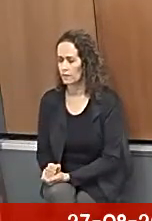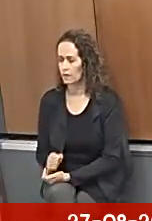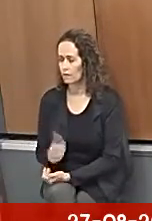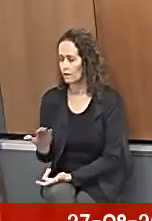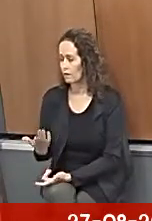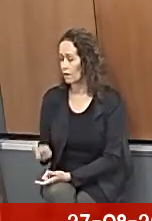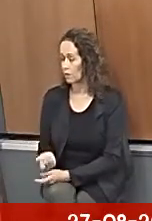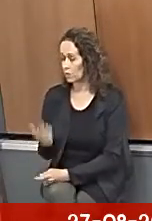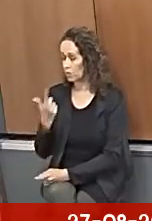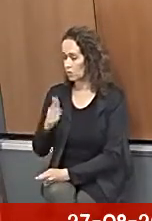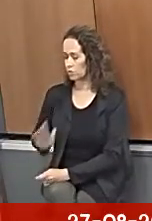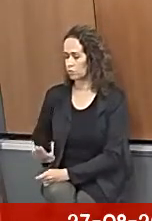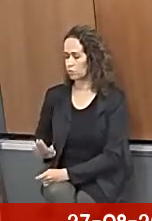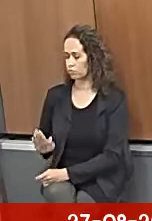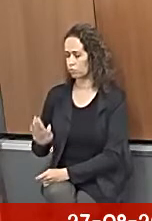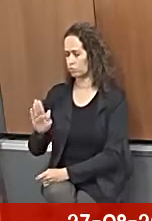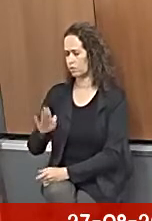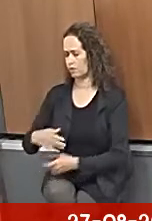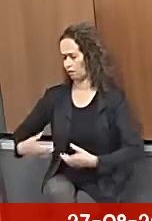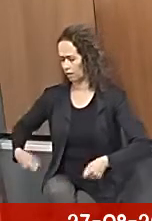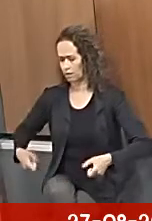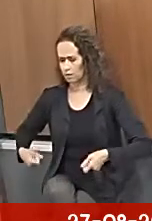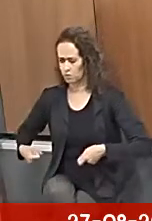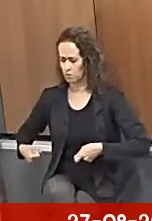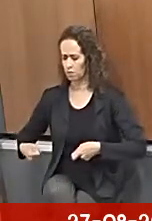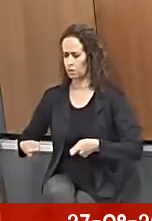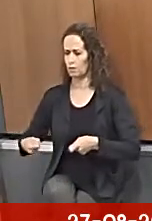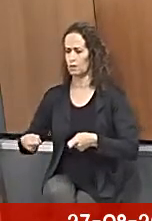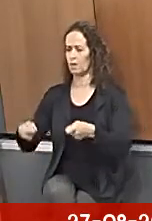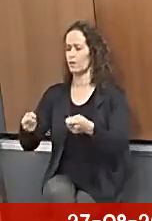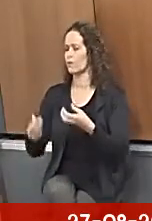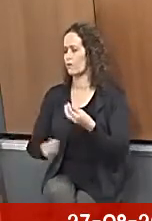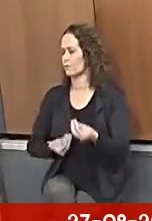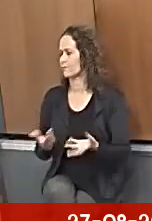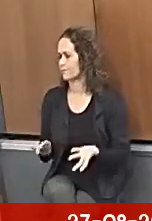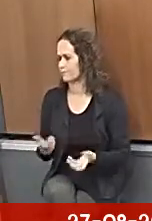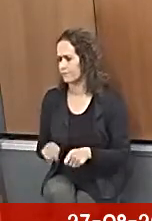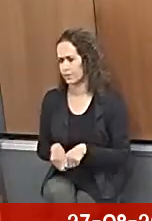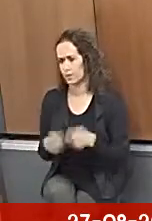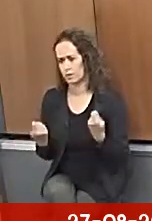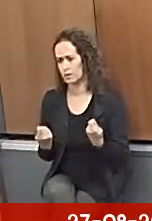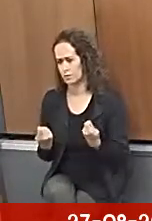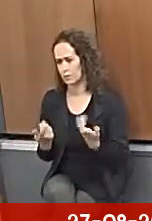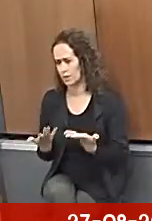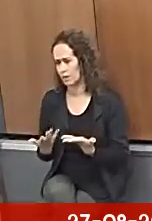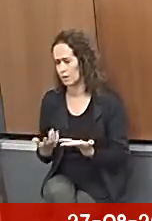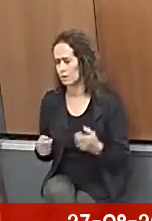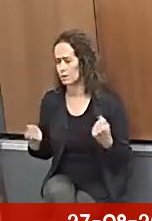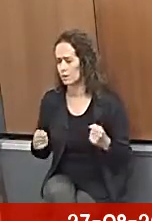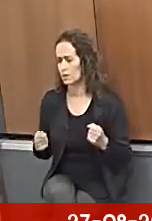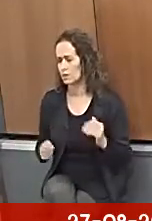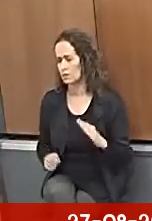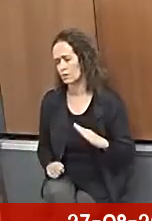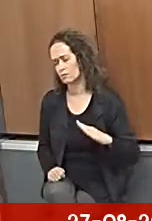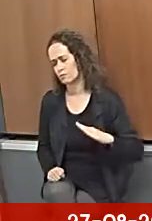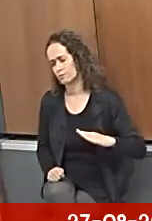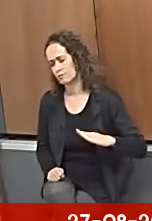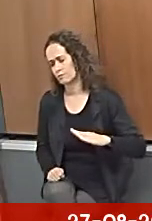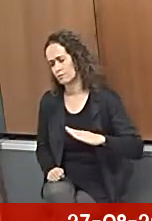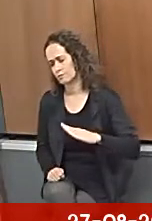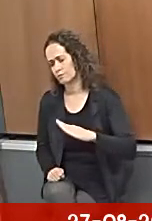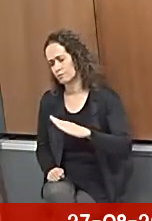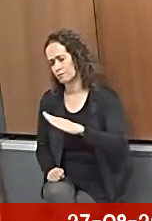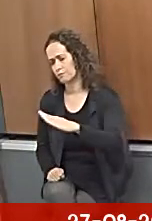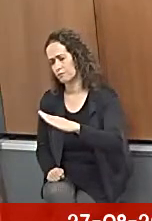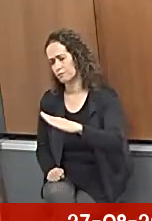absurda acho que o paulo lembra dos tempos em que o evento é eles fizeram uma rampa com uma inclinação de princípio